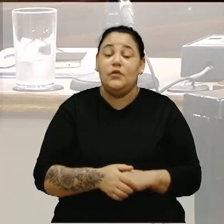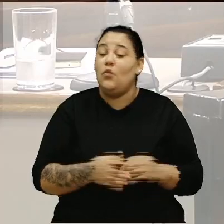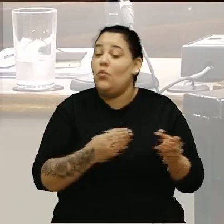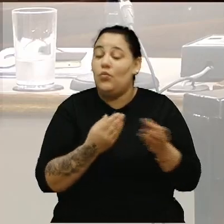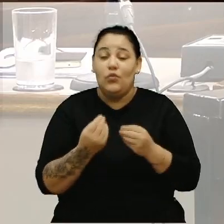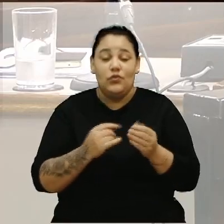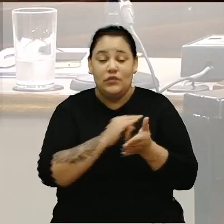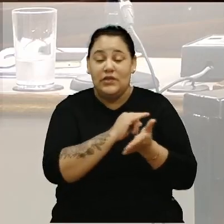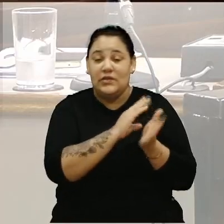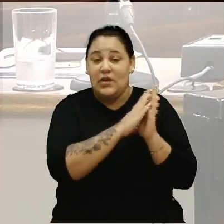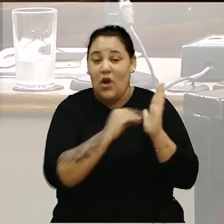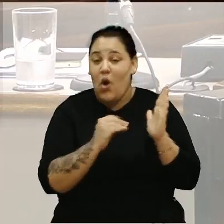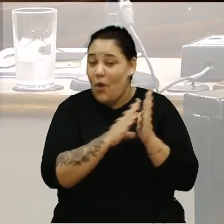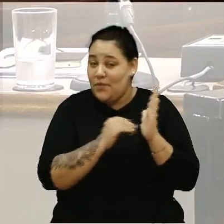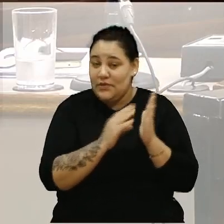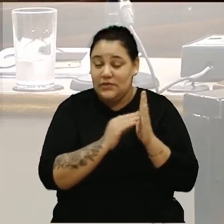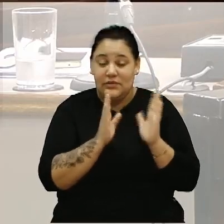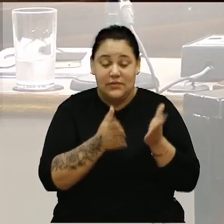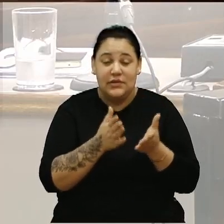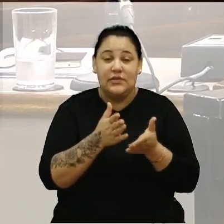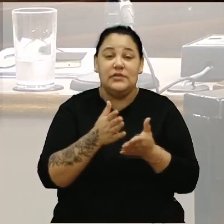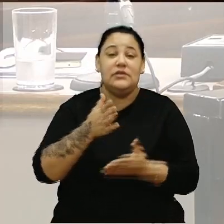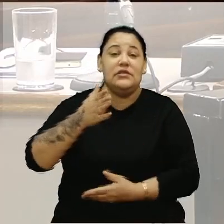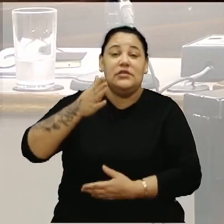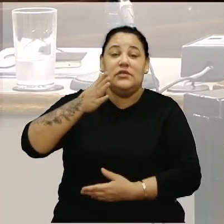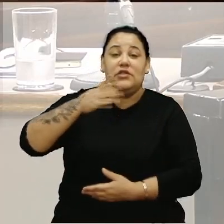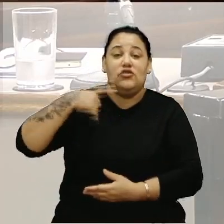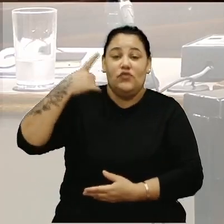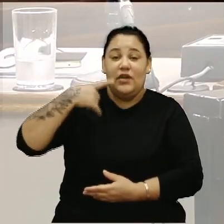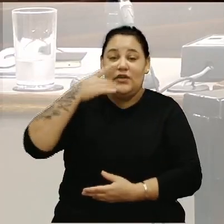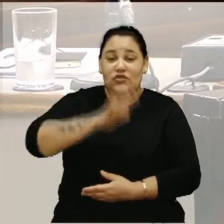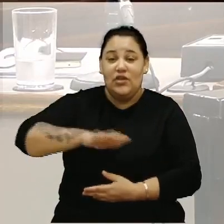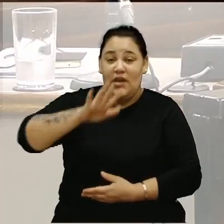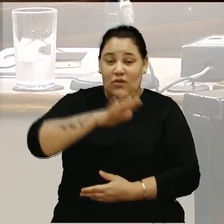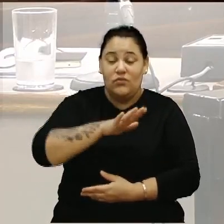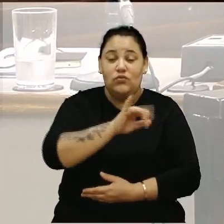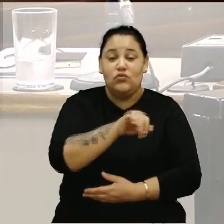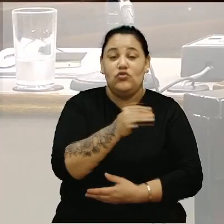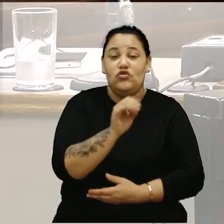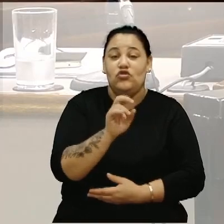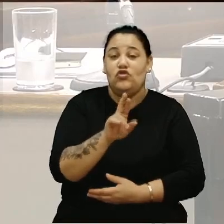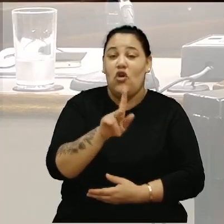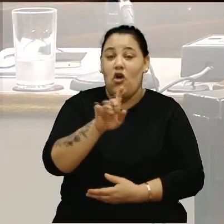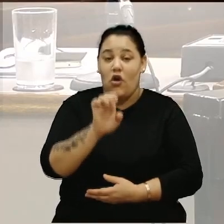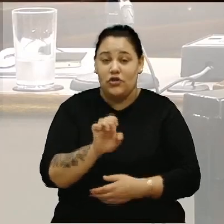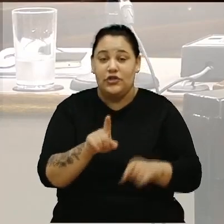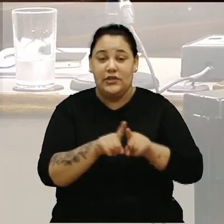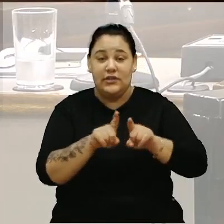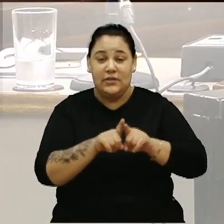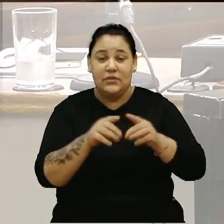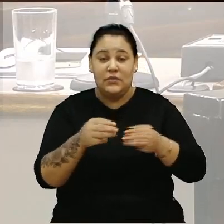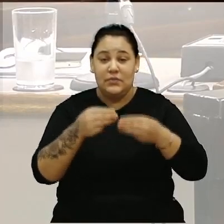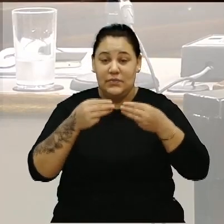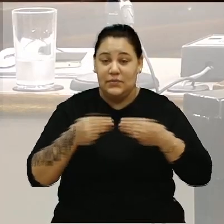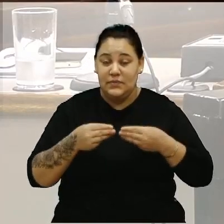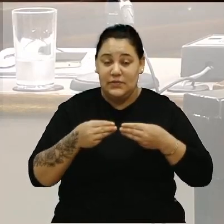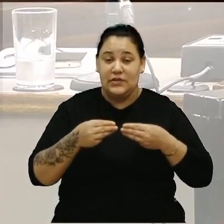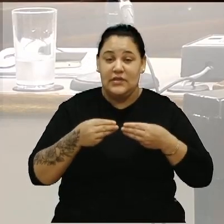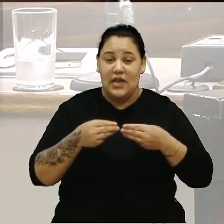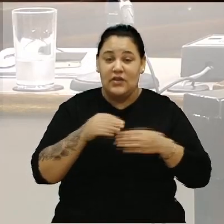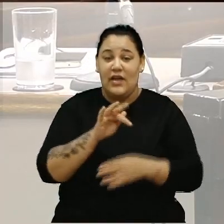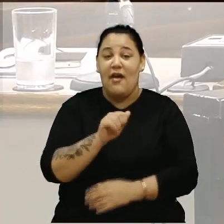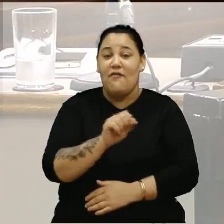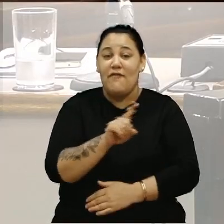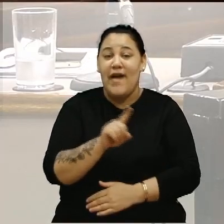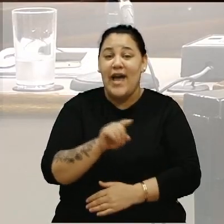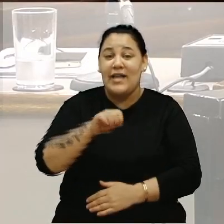Geral da União, na pessoa do Advogado-Geral da União, Dr. Jorge Messias, bem como ao Ministério da Fazenda, na pessoa do